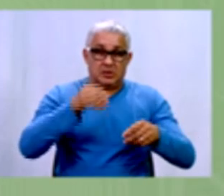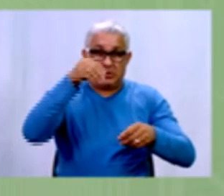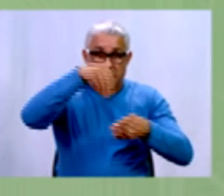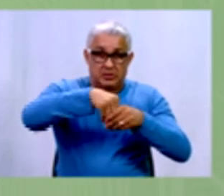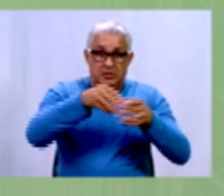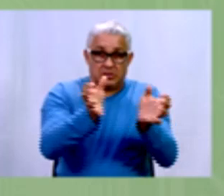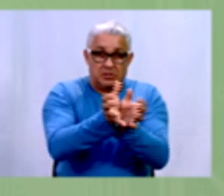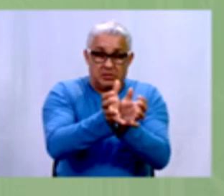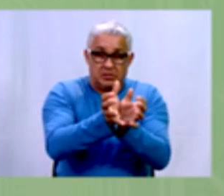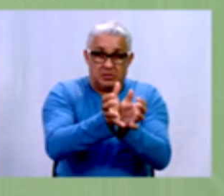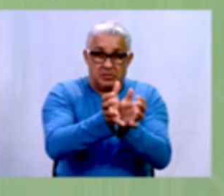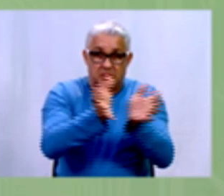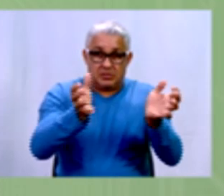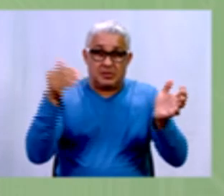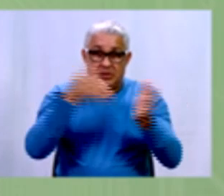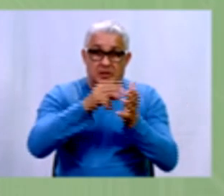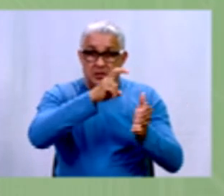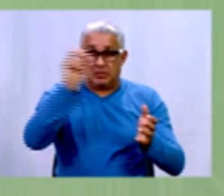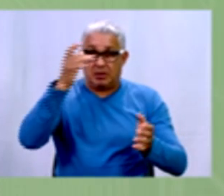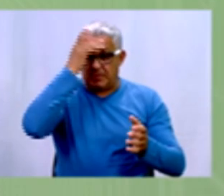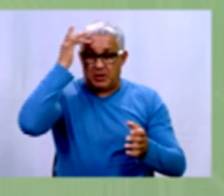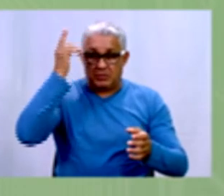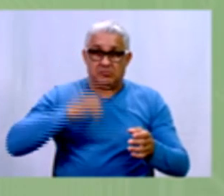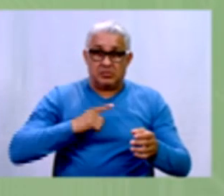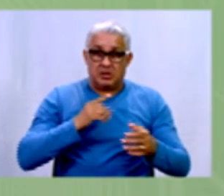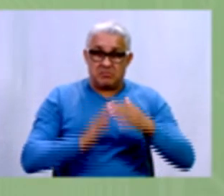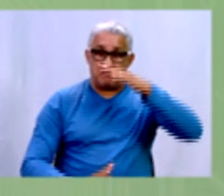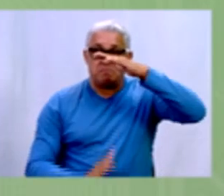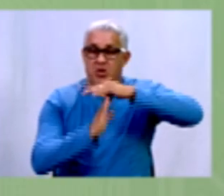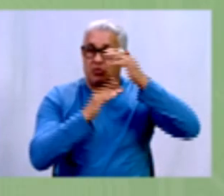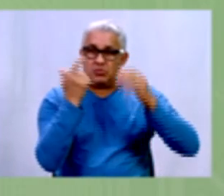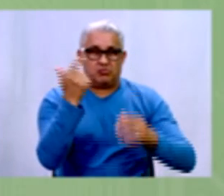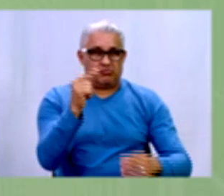não há limite para a adoção de